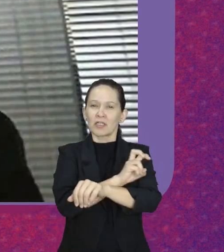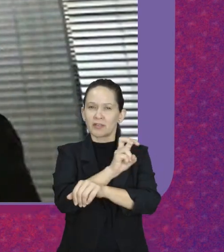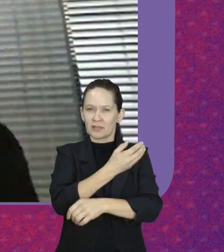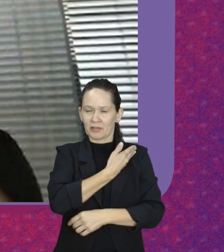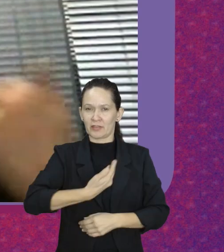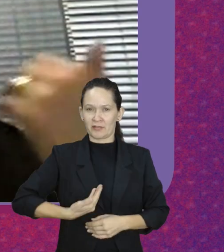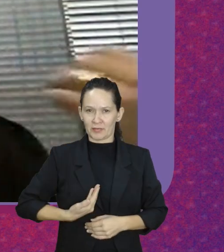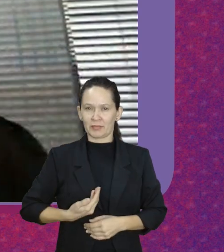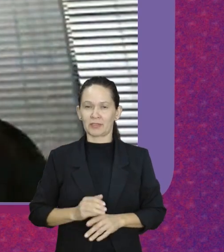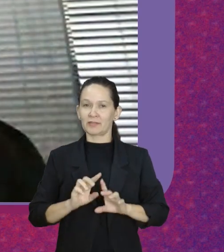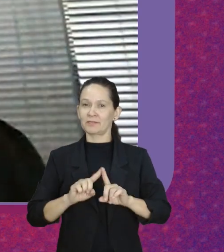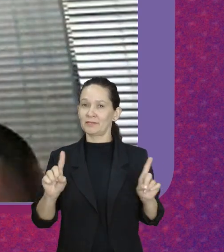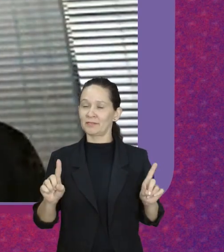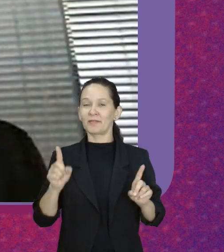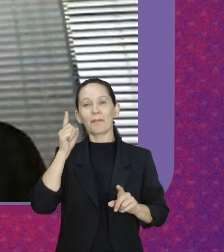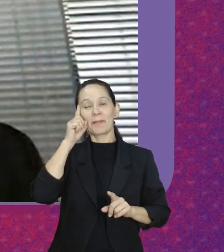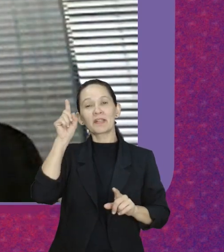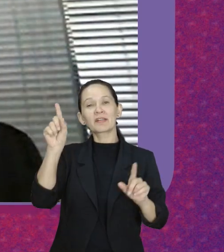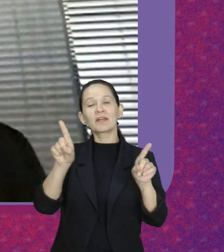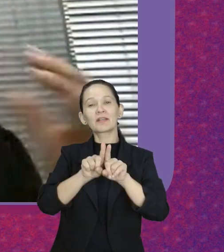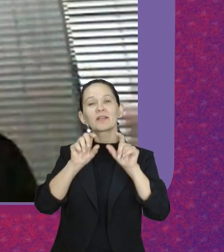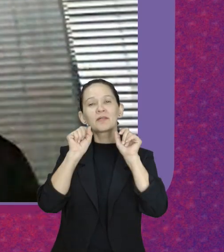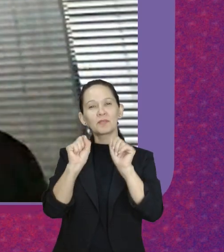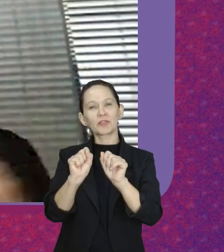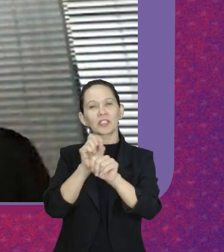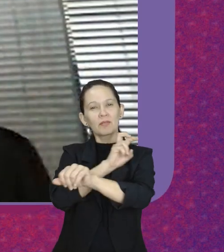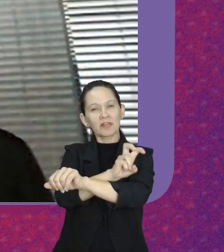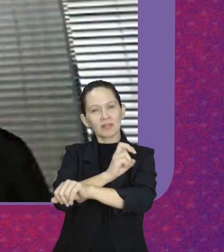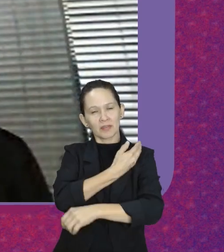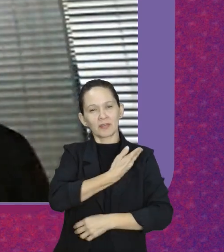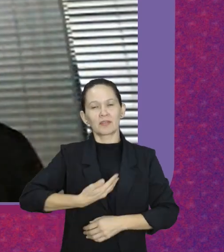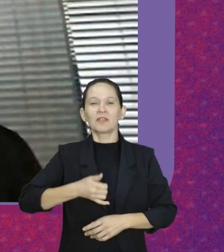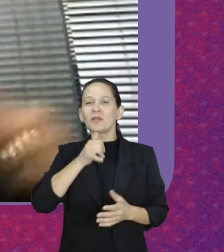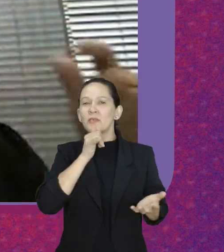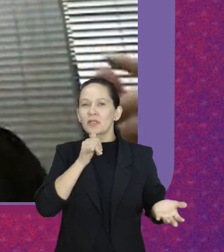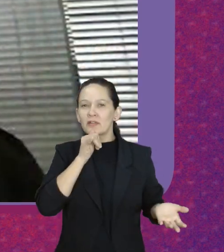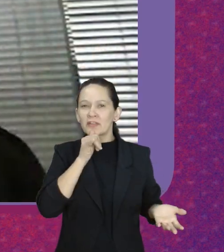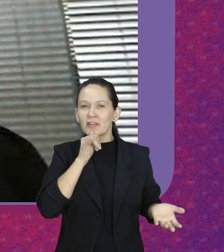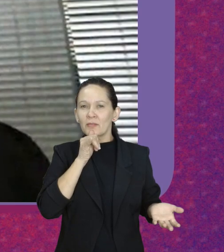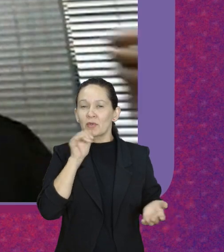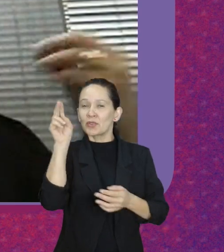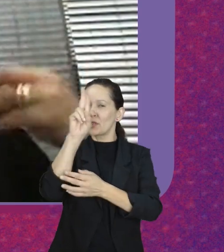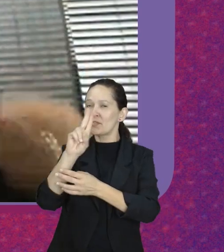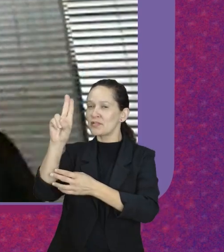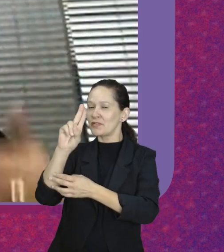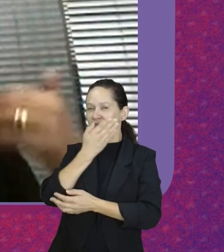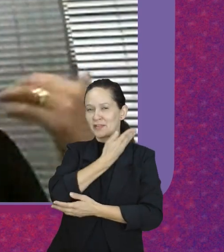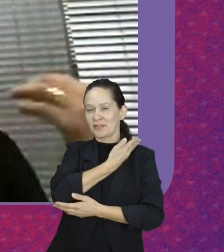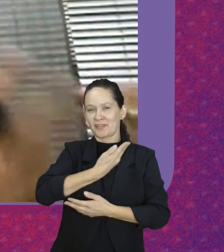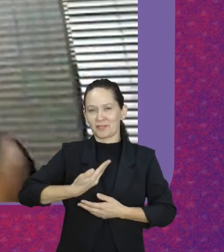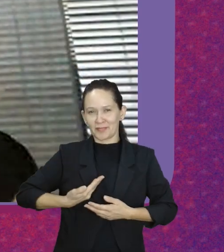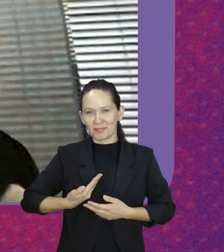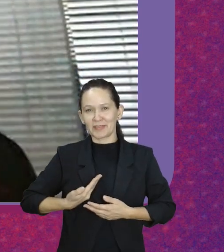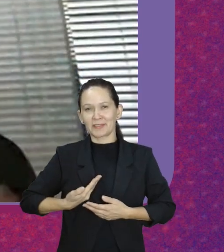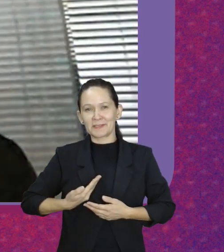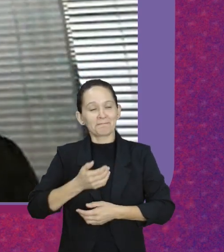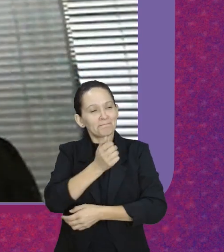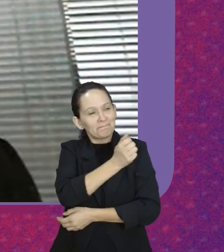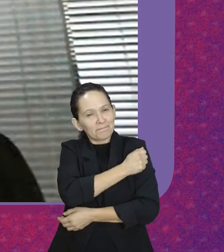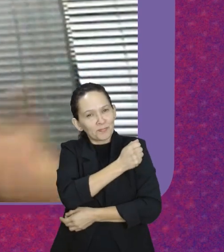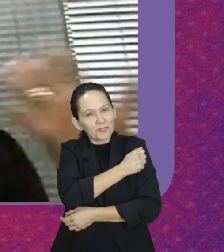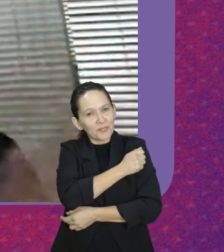seu nascedouro, mas nós podemos pensar, né, nas creches públicas, por exemplo, nas universidades públicas, para as estudantes